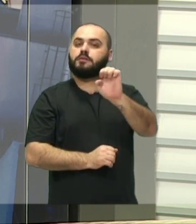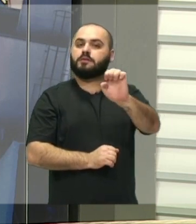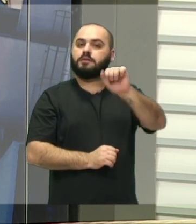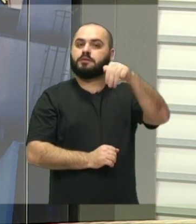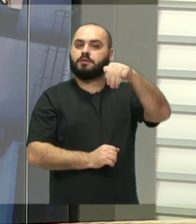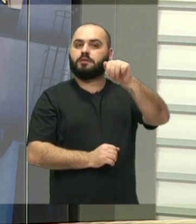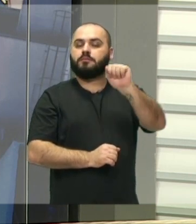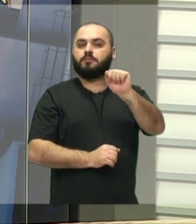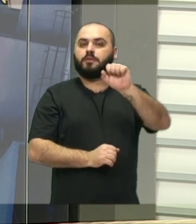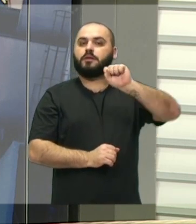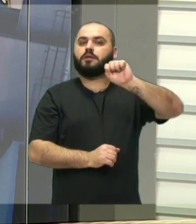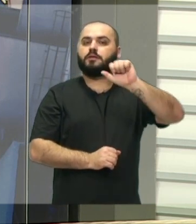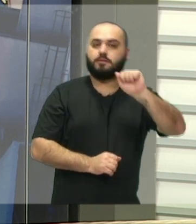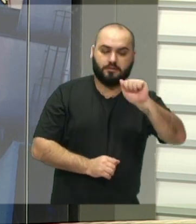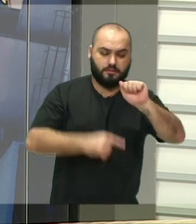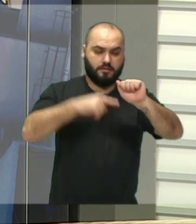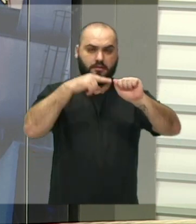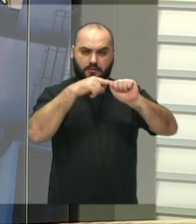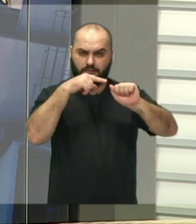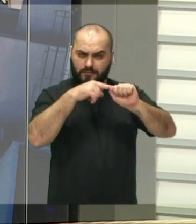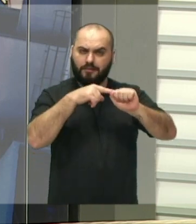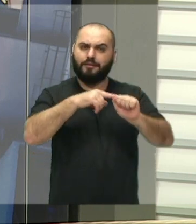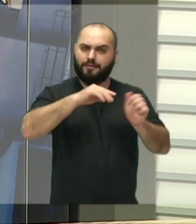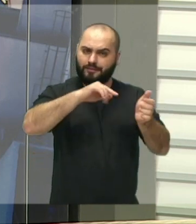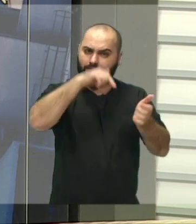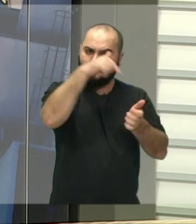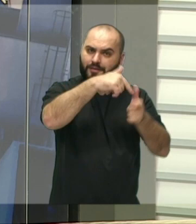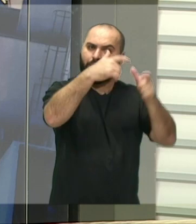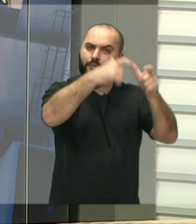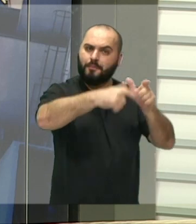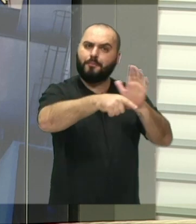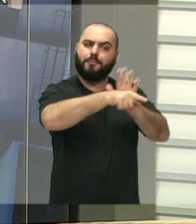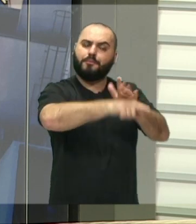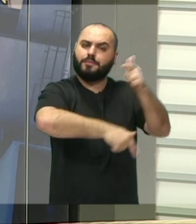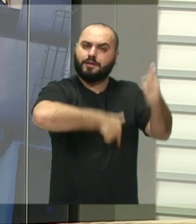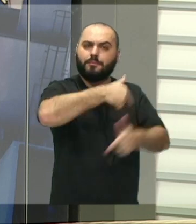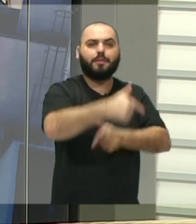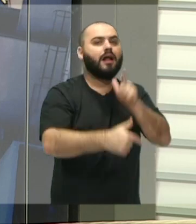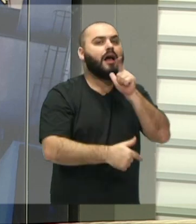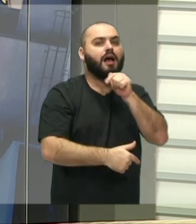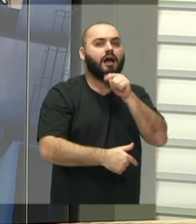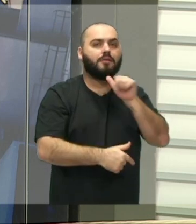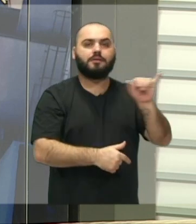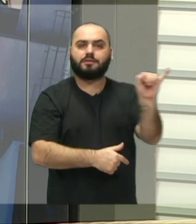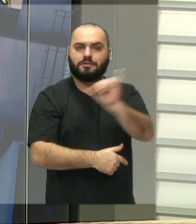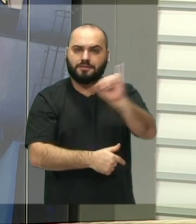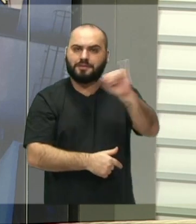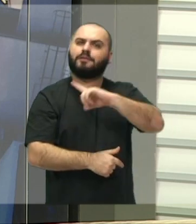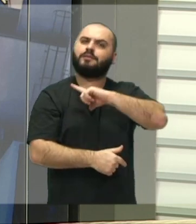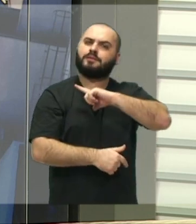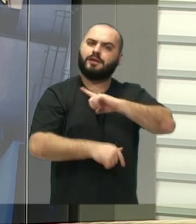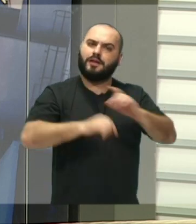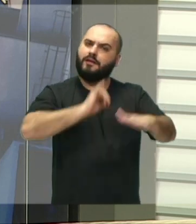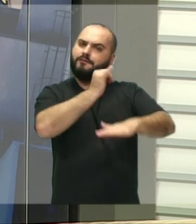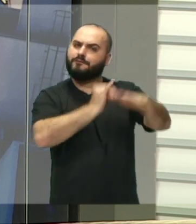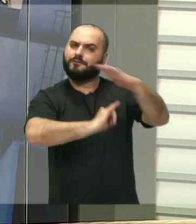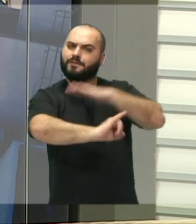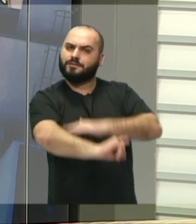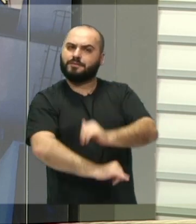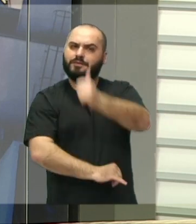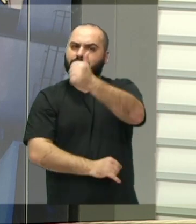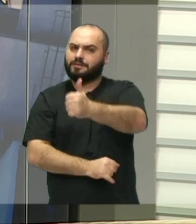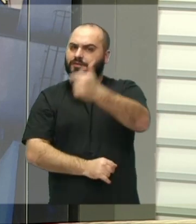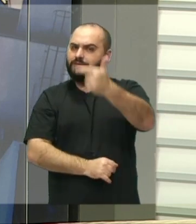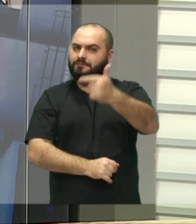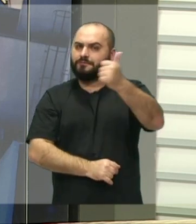ações em sistemas de água e esgoto com investimentos programados de mais de 121 milhões de reais. Parte dos trabalhos